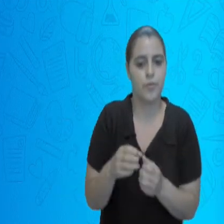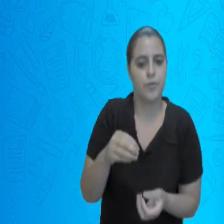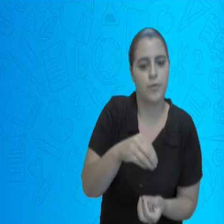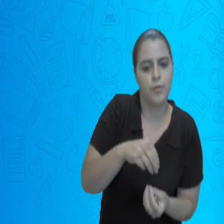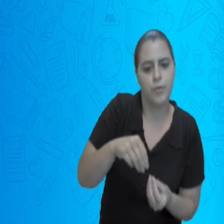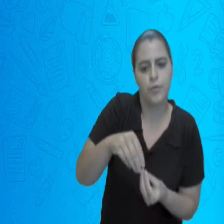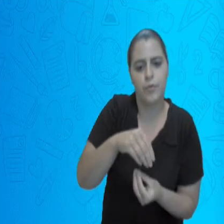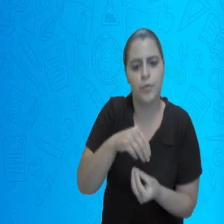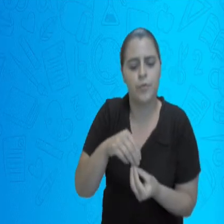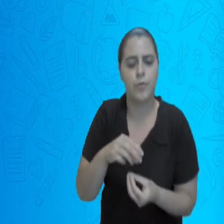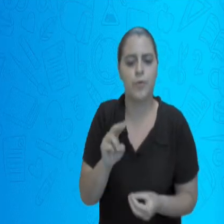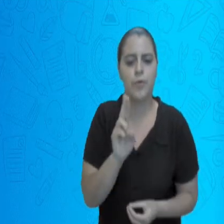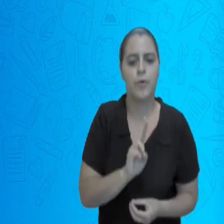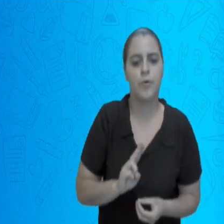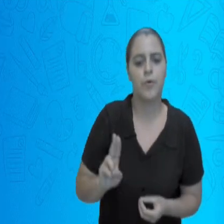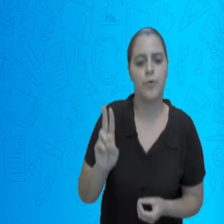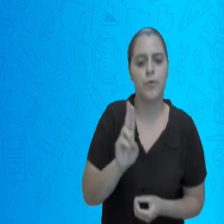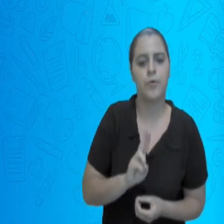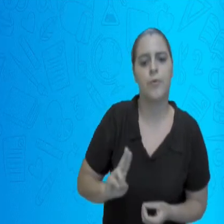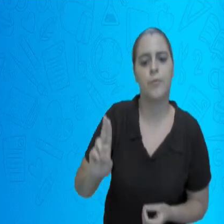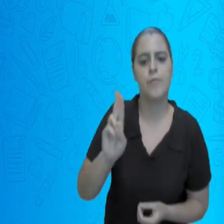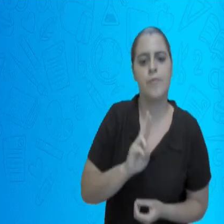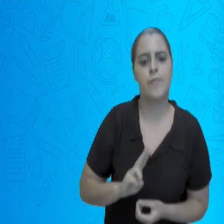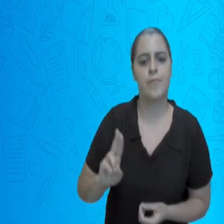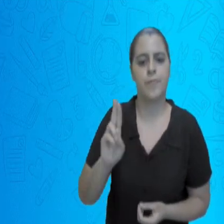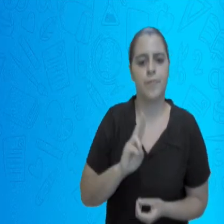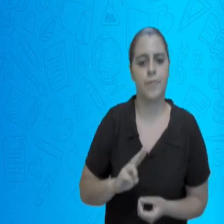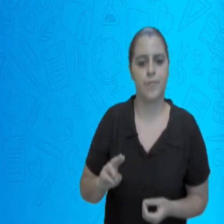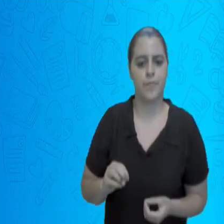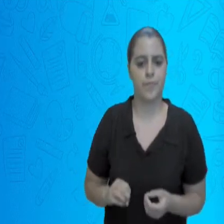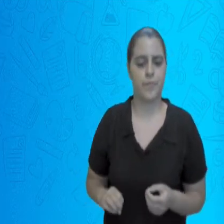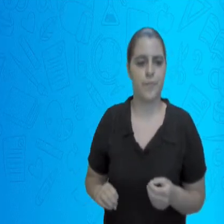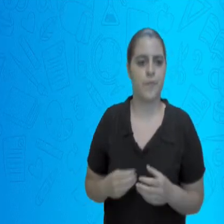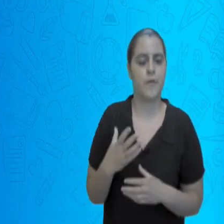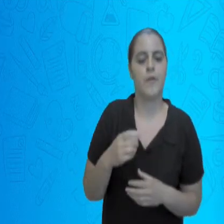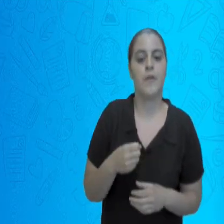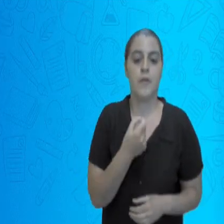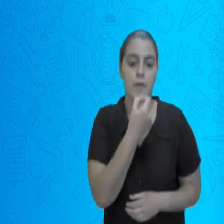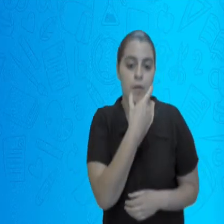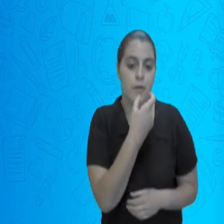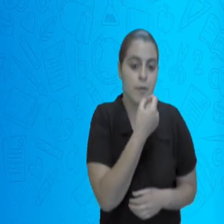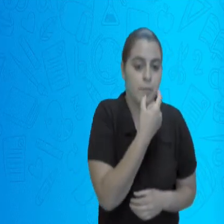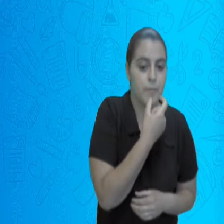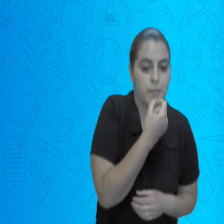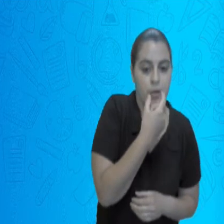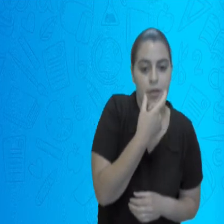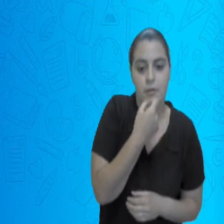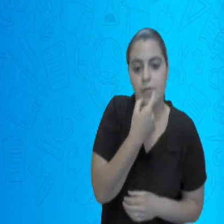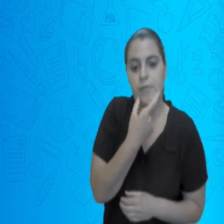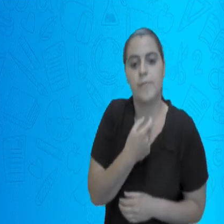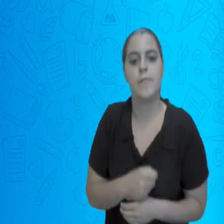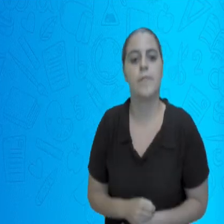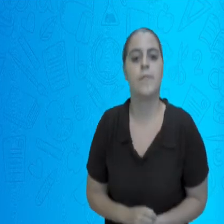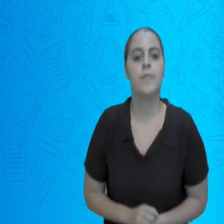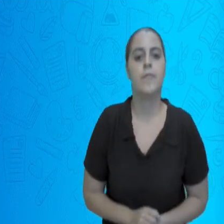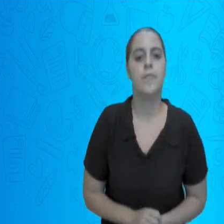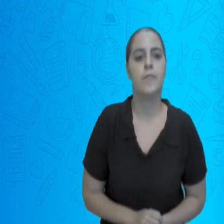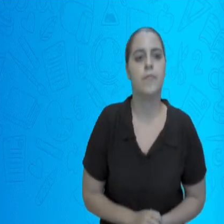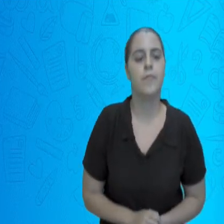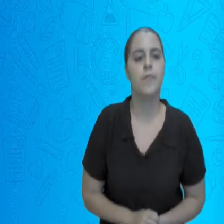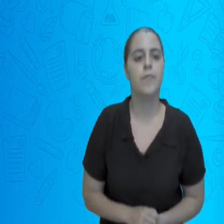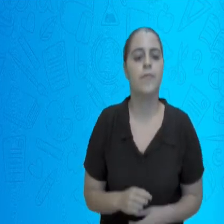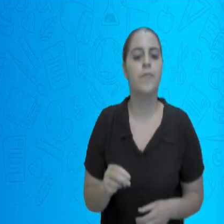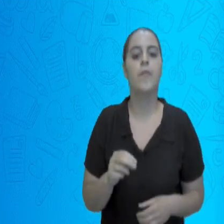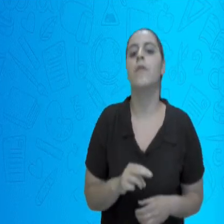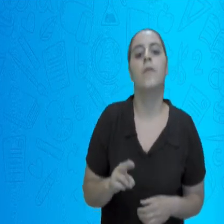tá? Elas são utilizadas na produção de antibióticos, algumas delas, né?